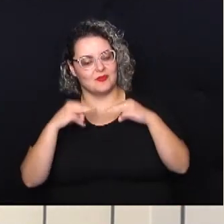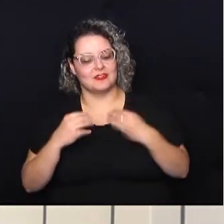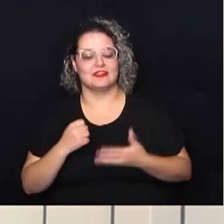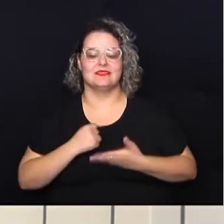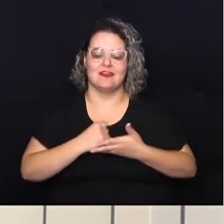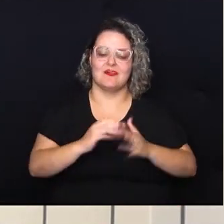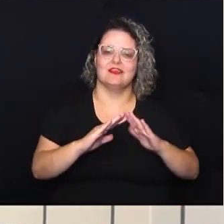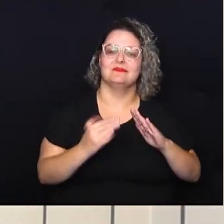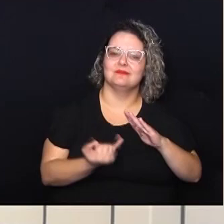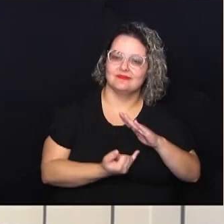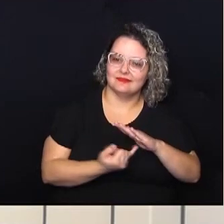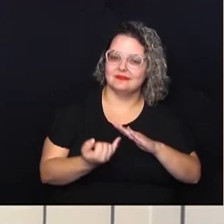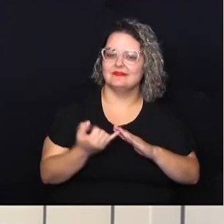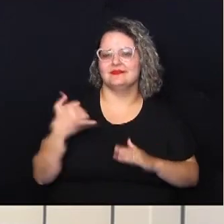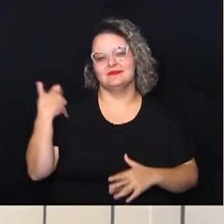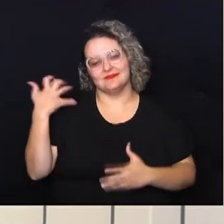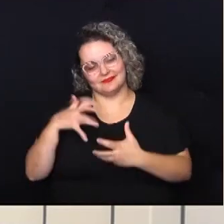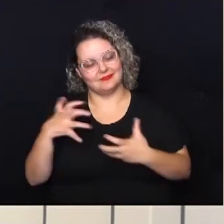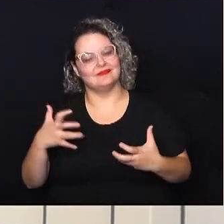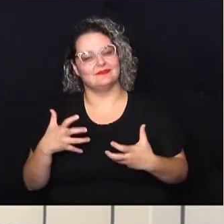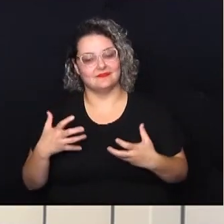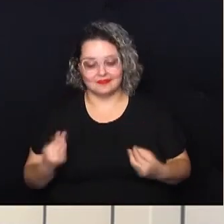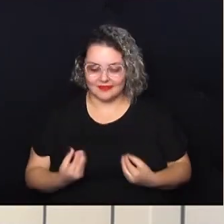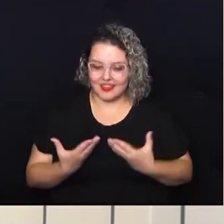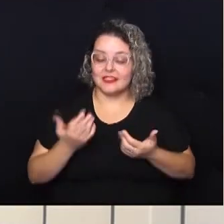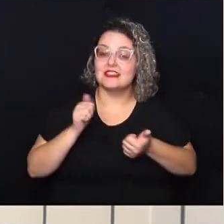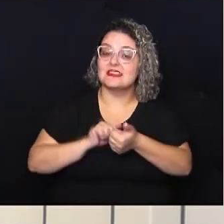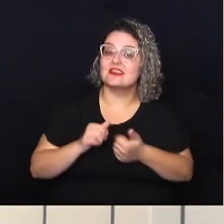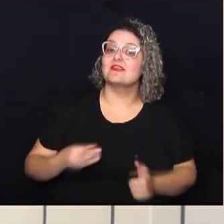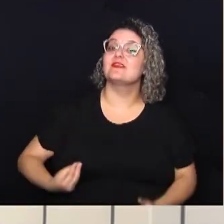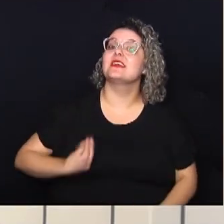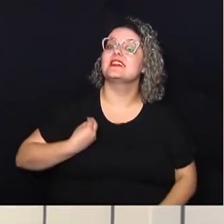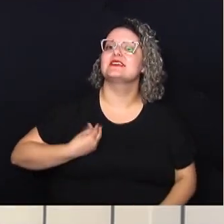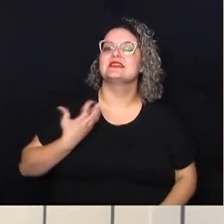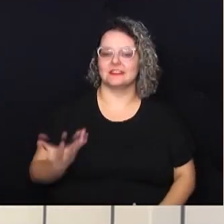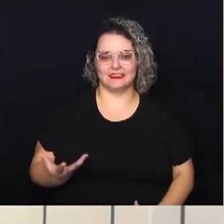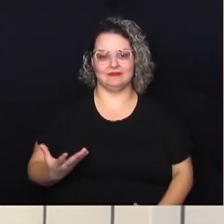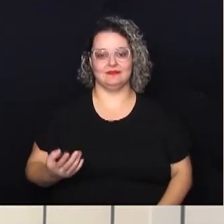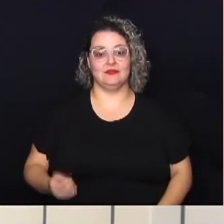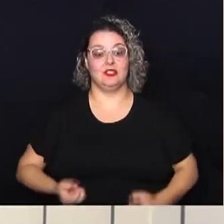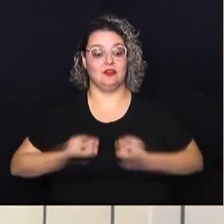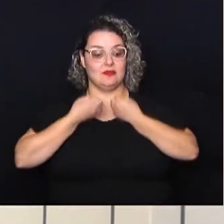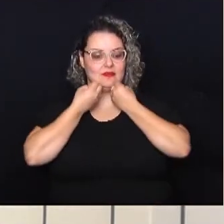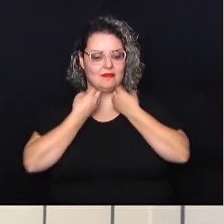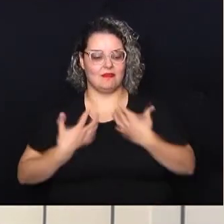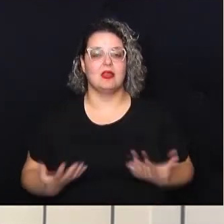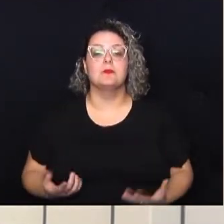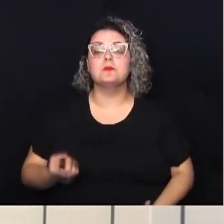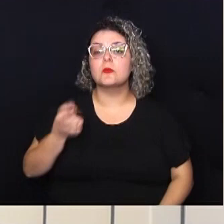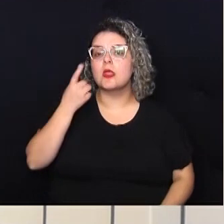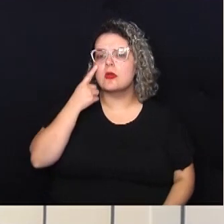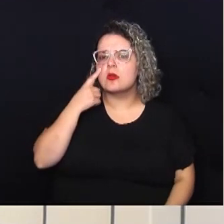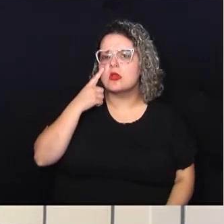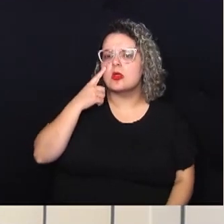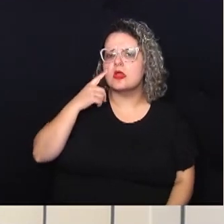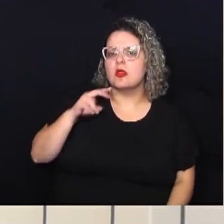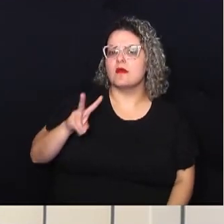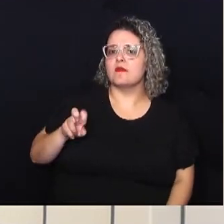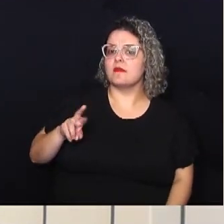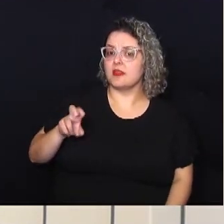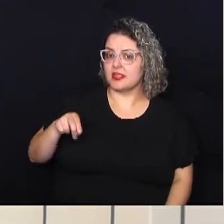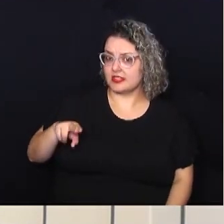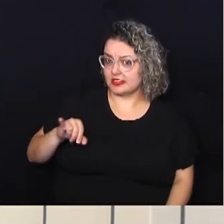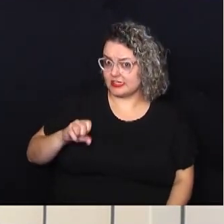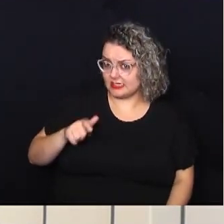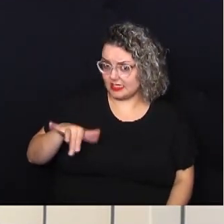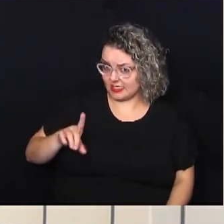o pessoal da terceira idade para dar essa qualidade de vida e esse bem-estar. Olha só, vernissagem da exposição